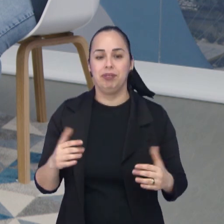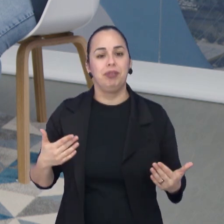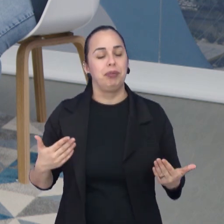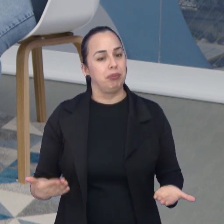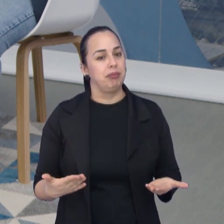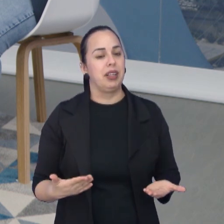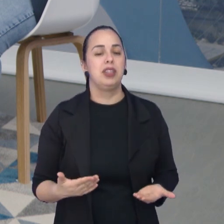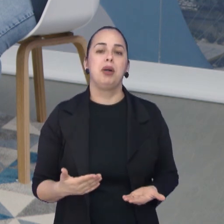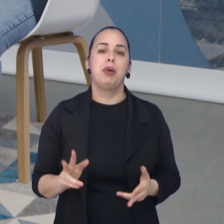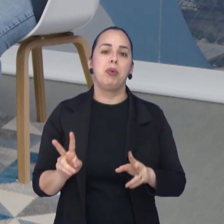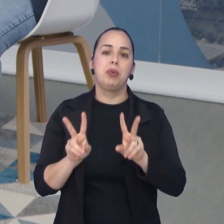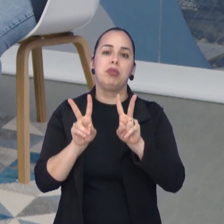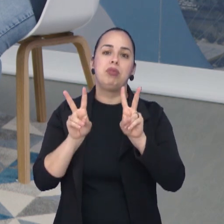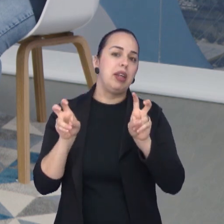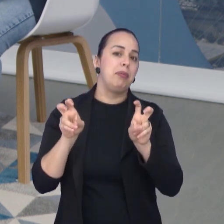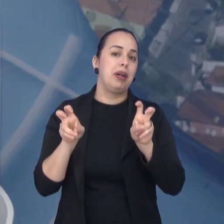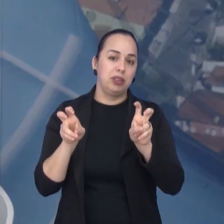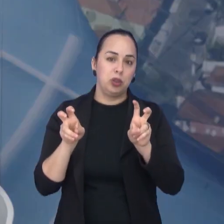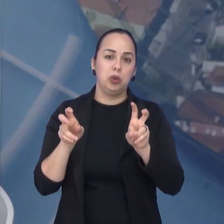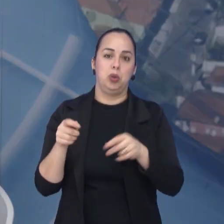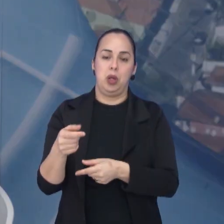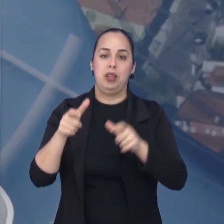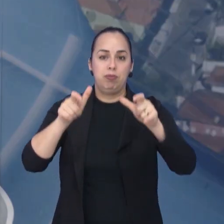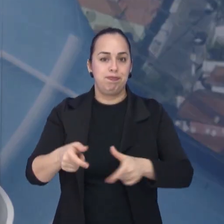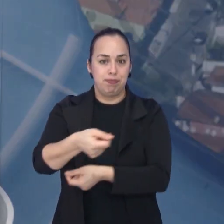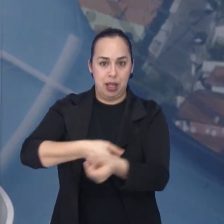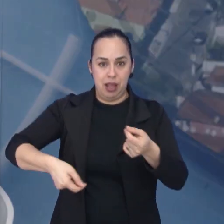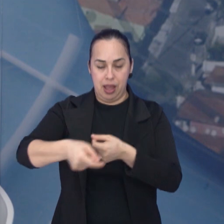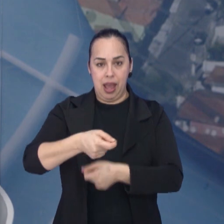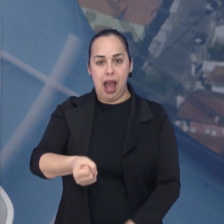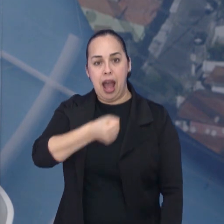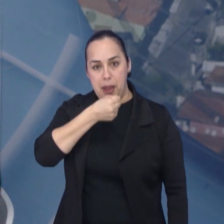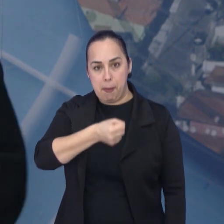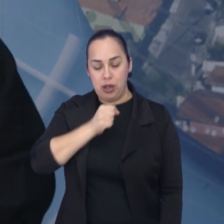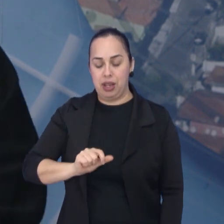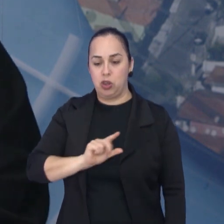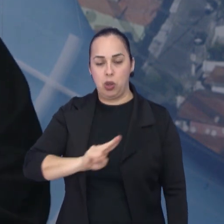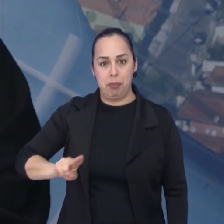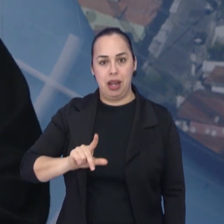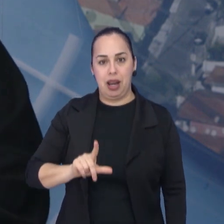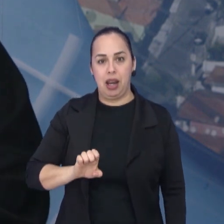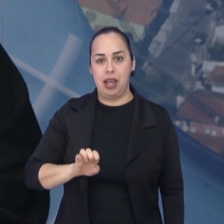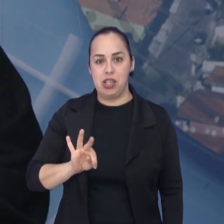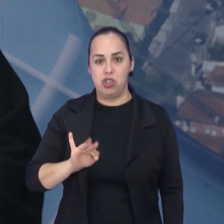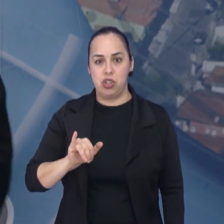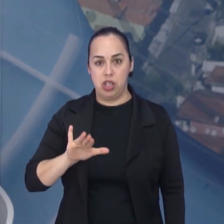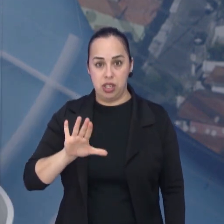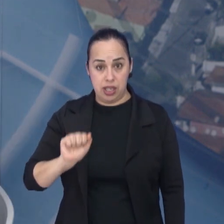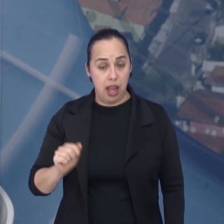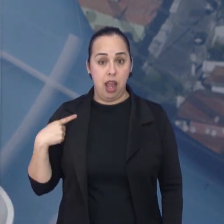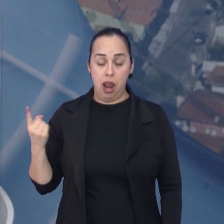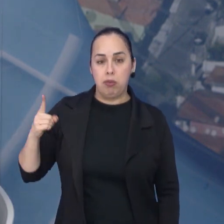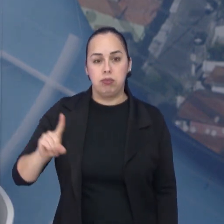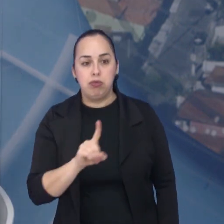e falando, gente, em comércio local, a repórter Letícia Keller foi até uma loja aqui da cidade para conhecer a